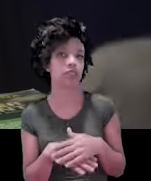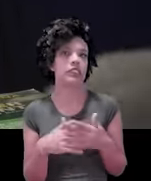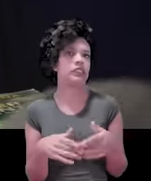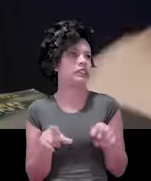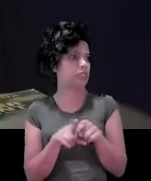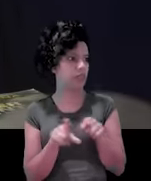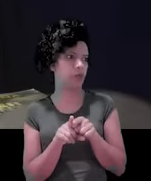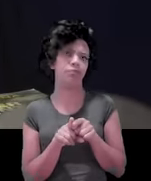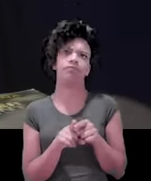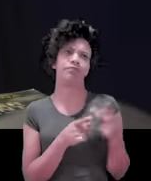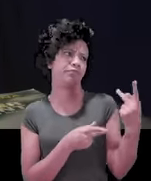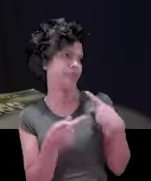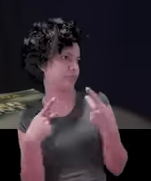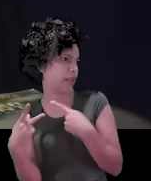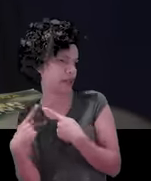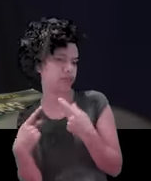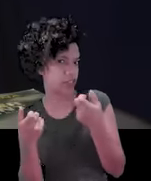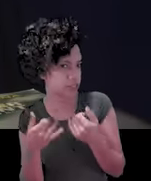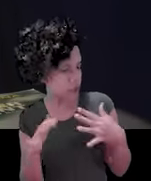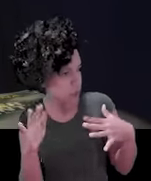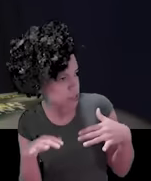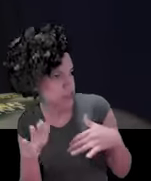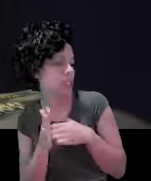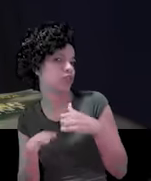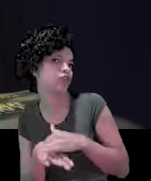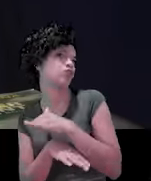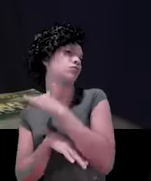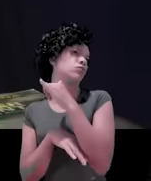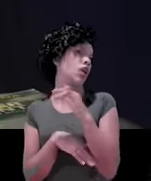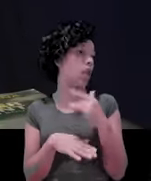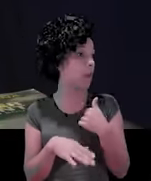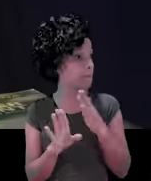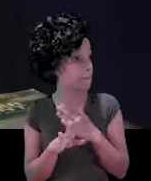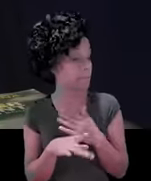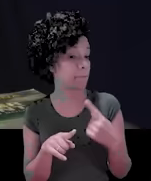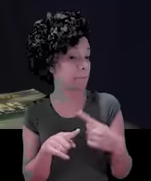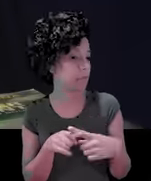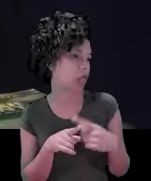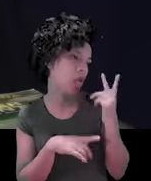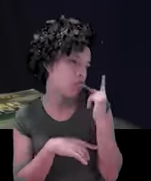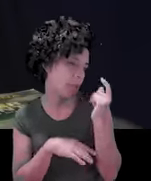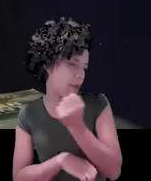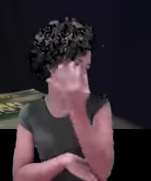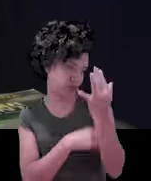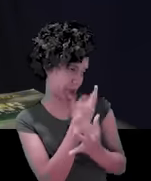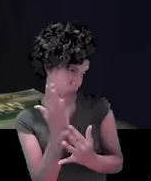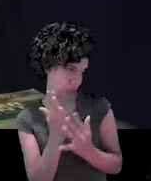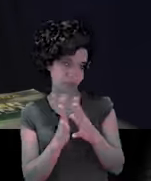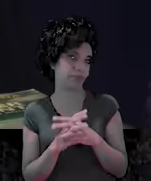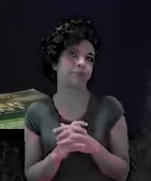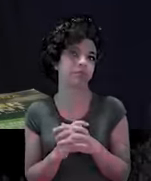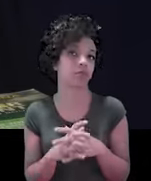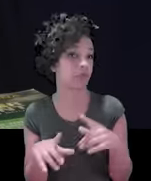cara o que falaram muito né da do acidente que os enquanto eu tava perdido porque o que é que é muito comum ele na Amazônia